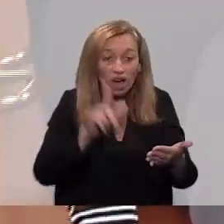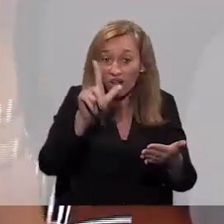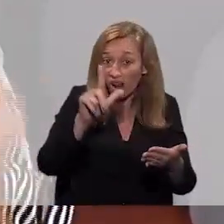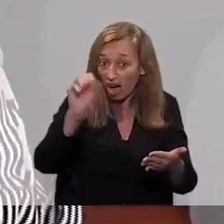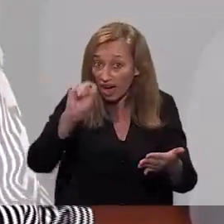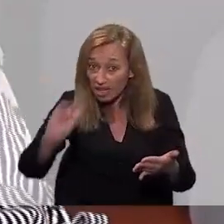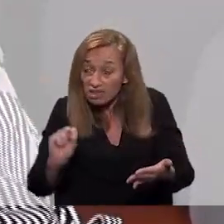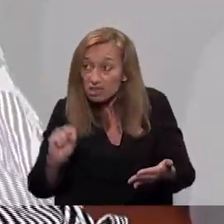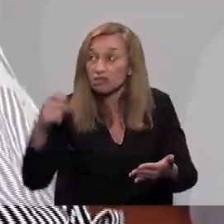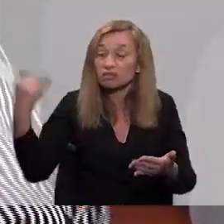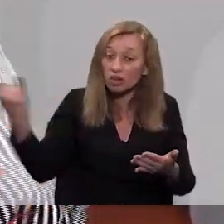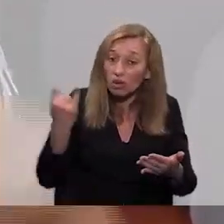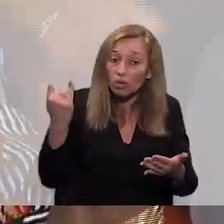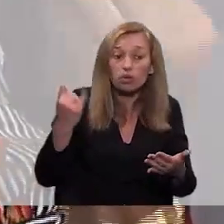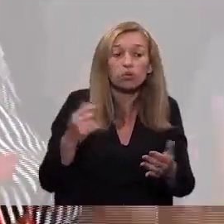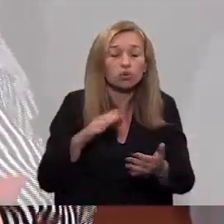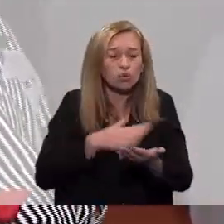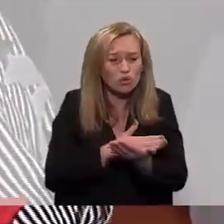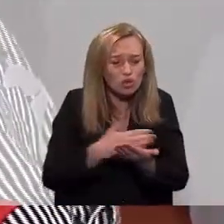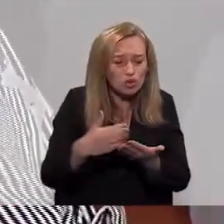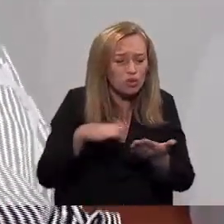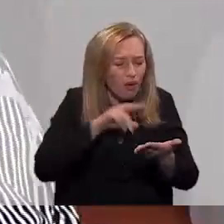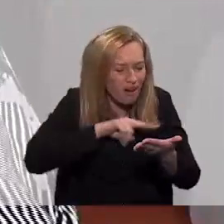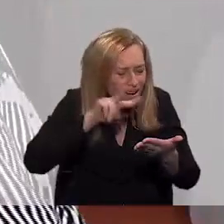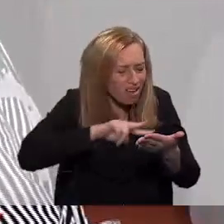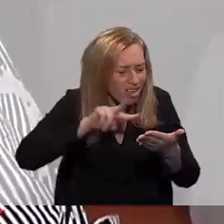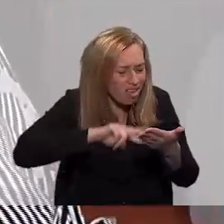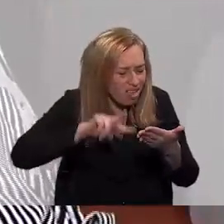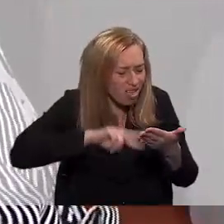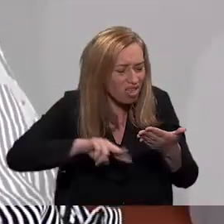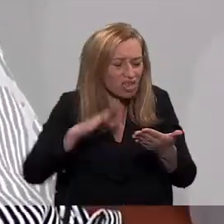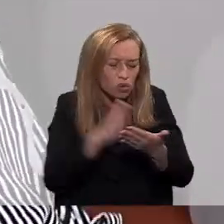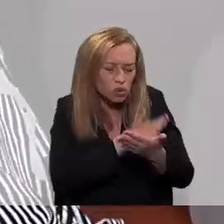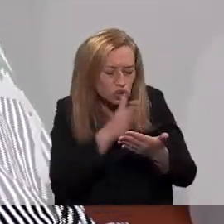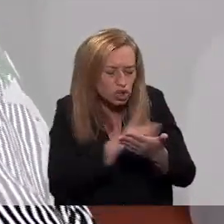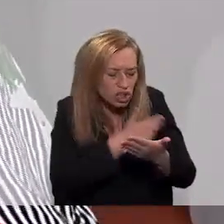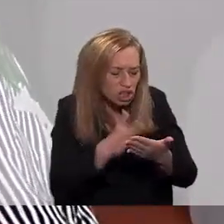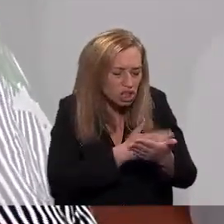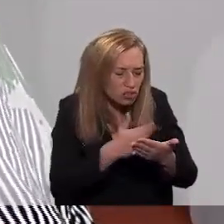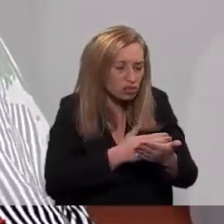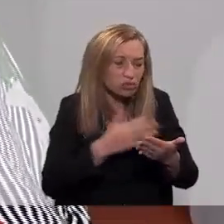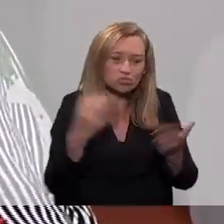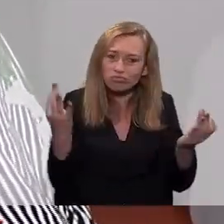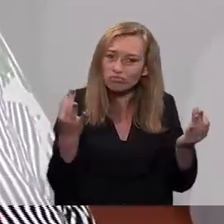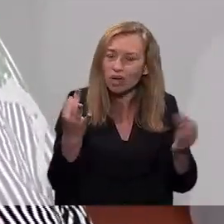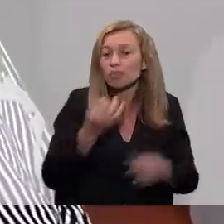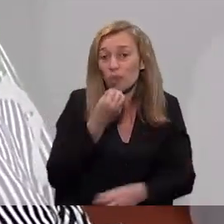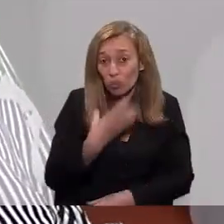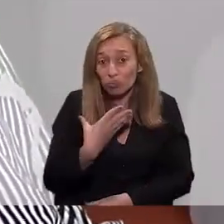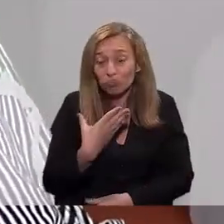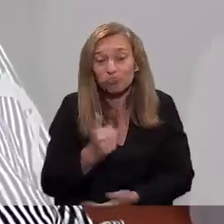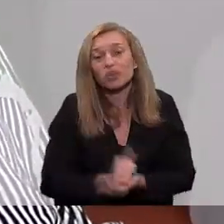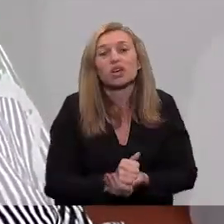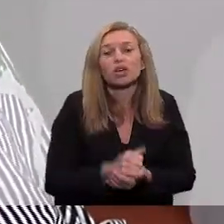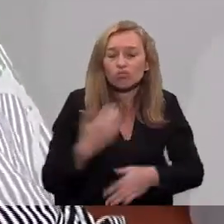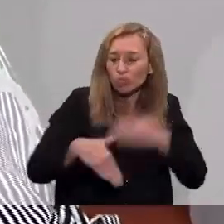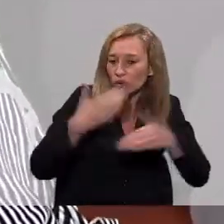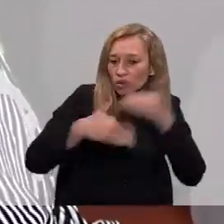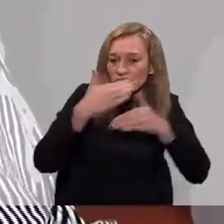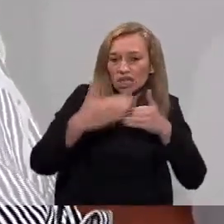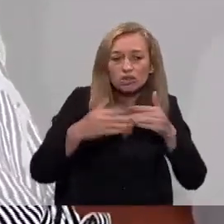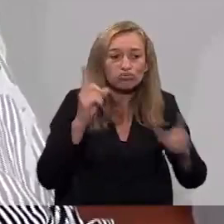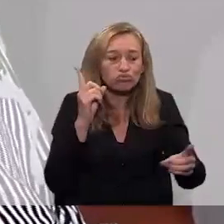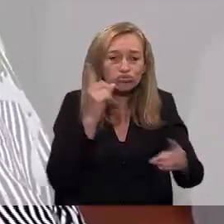falou, ela entrou no meio da leitura, ela começou a ler, ir para a biblioteca. Os livros, eles são fundamentais, né?